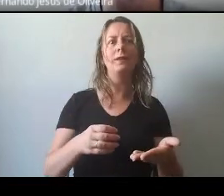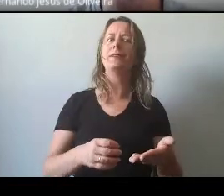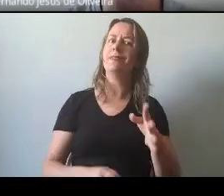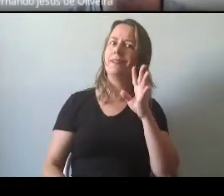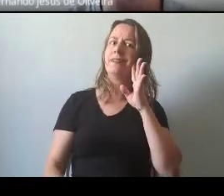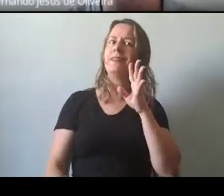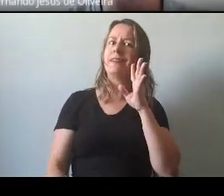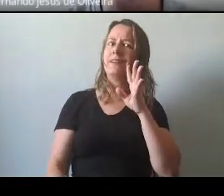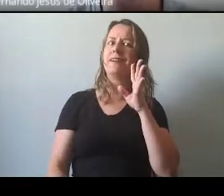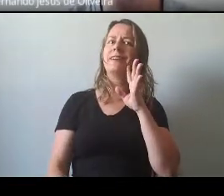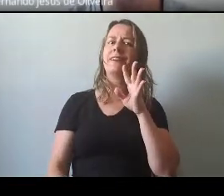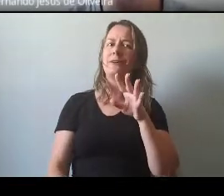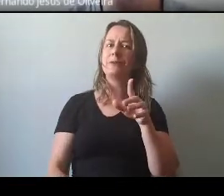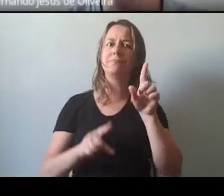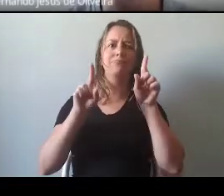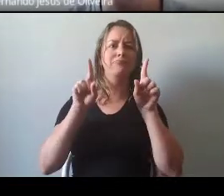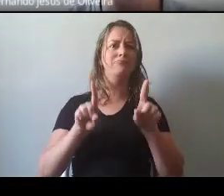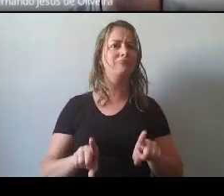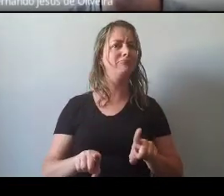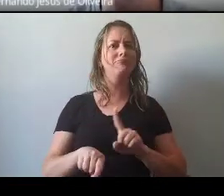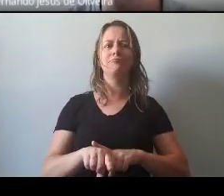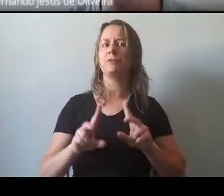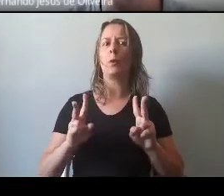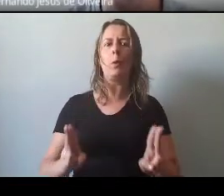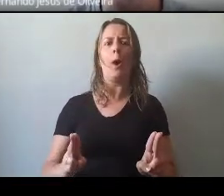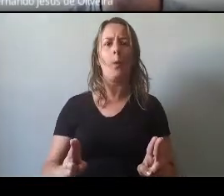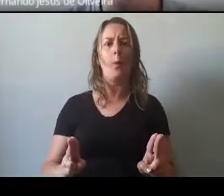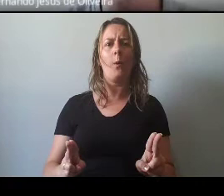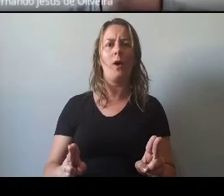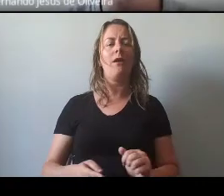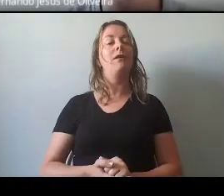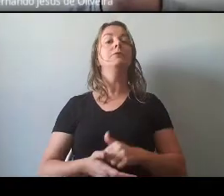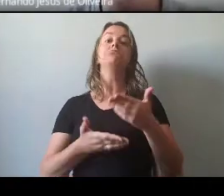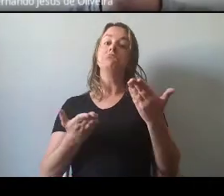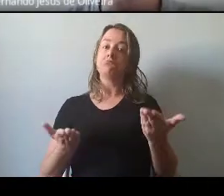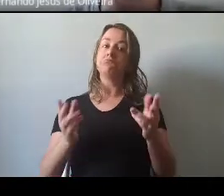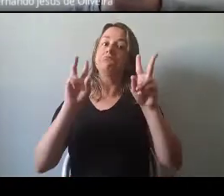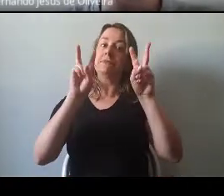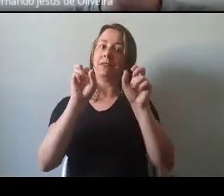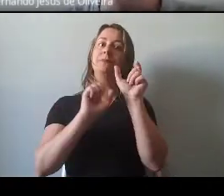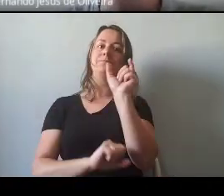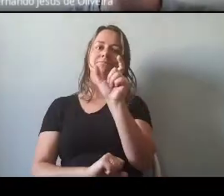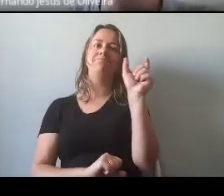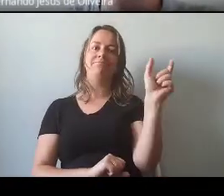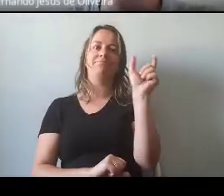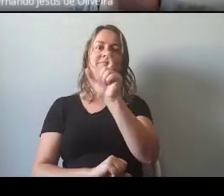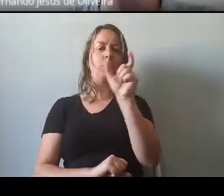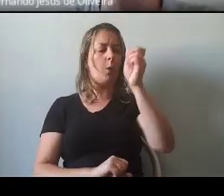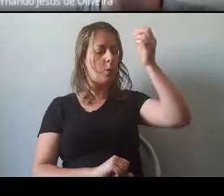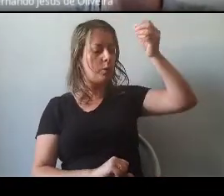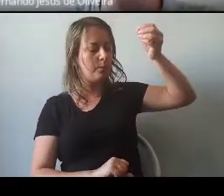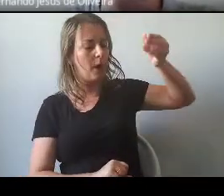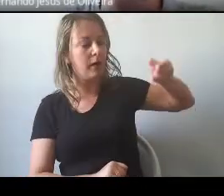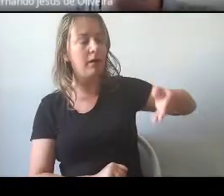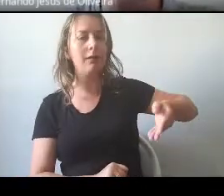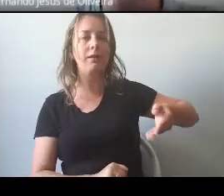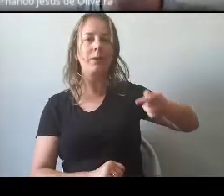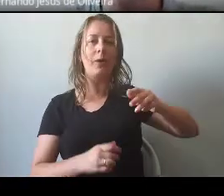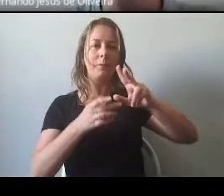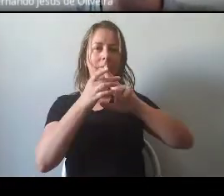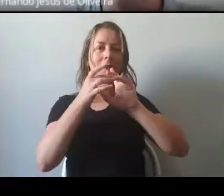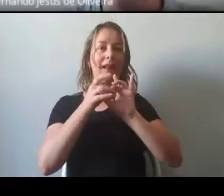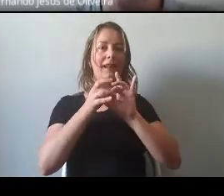né? Toca ao mesmo tempo. Muito bem. Então, o que a gente chama de queda